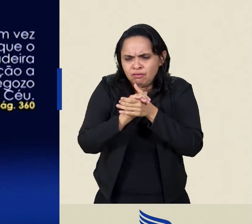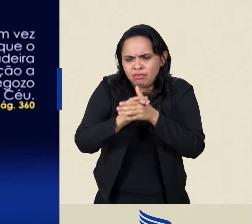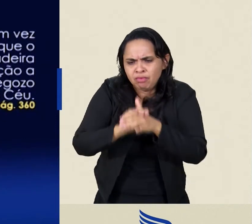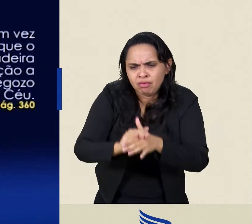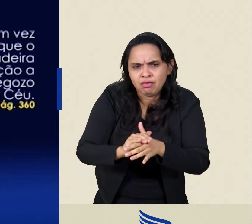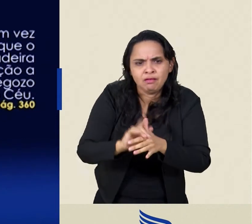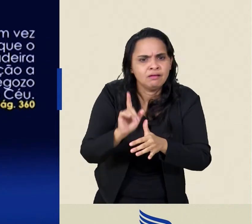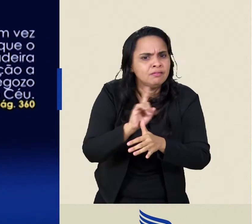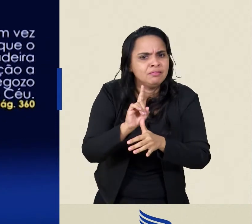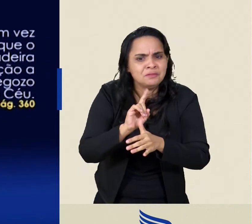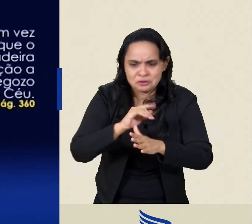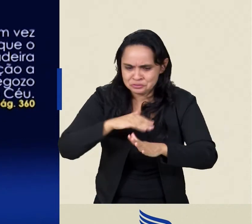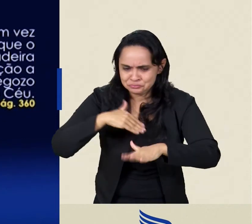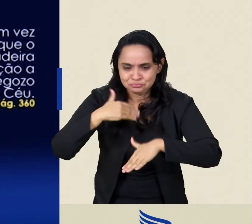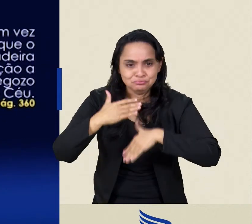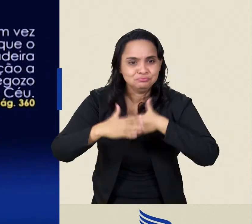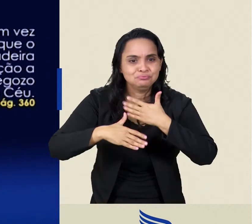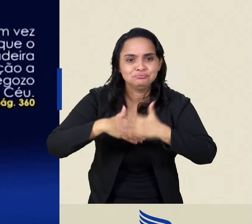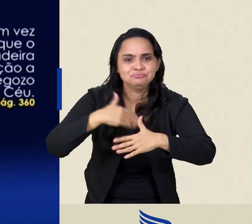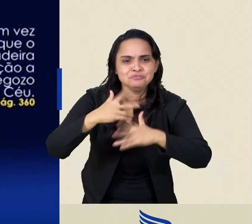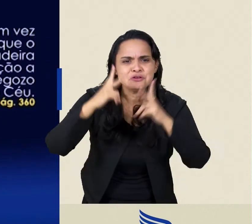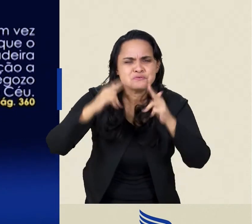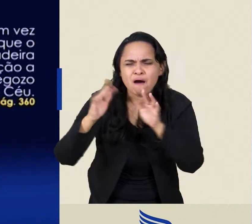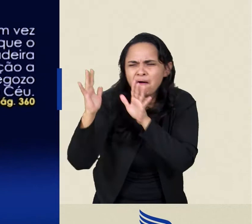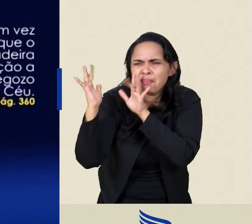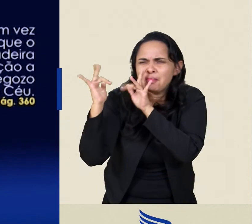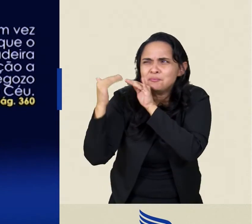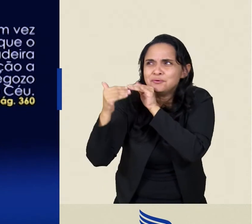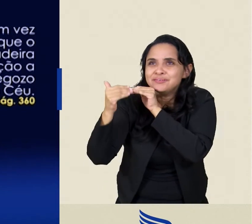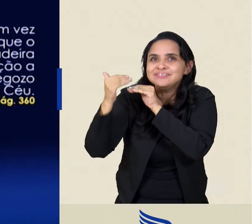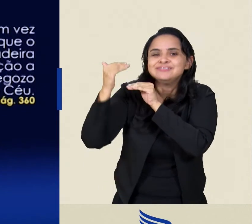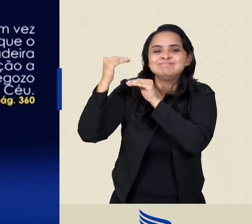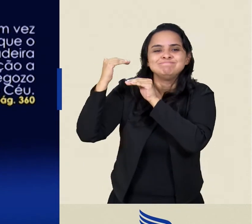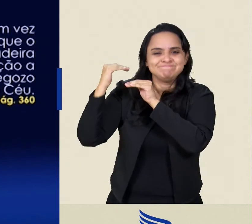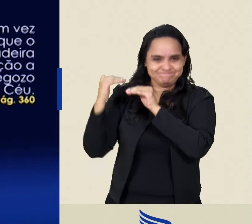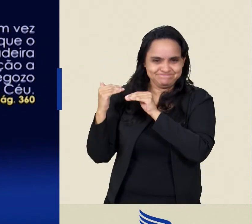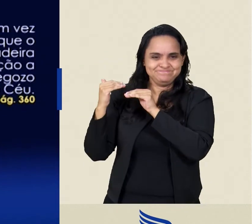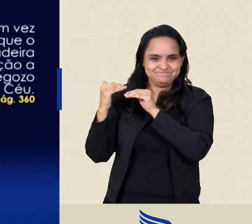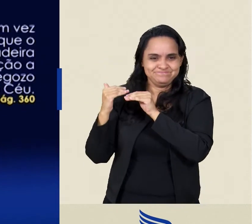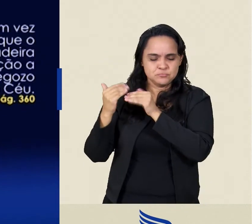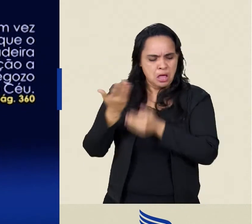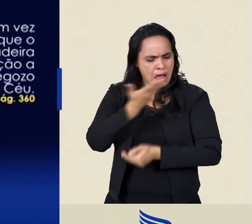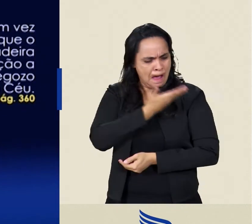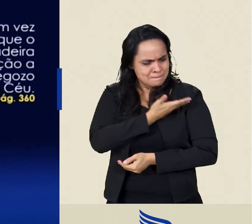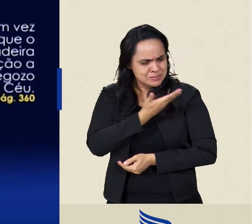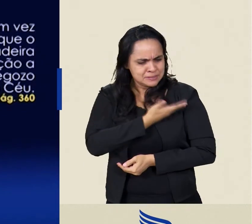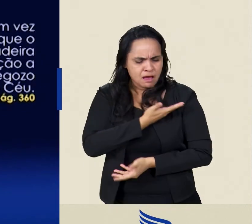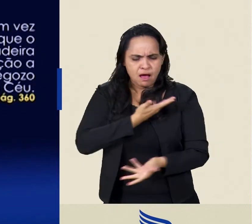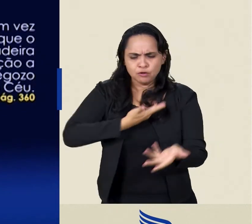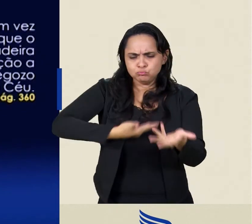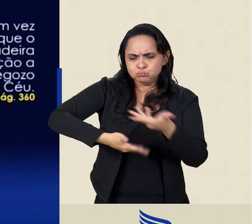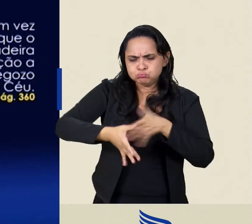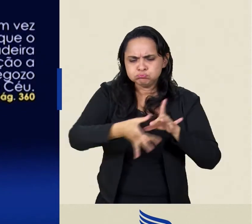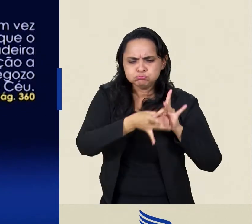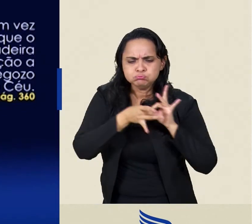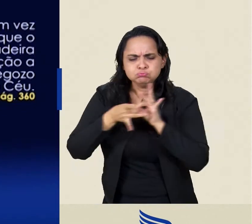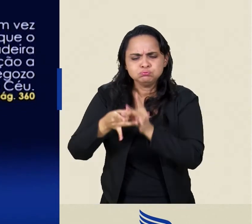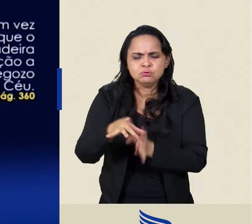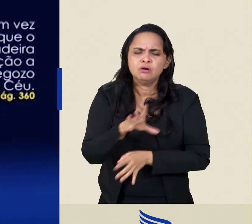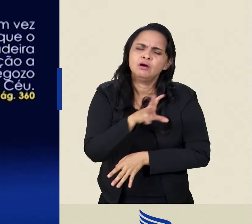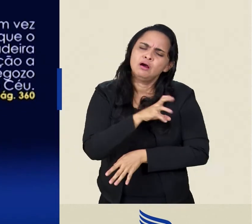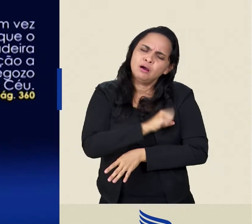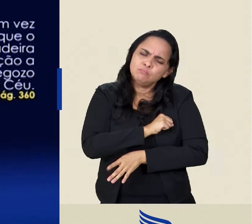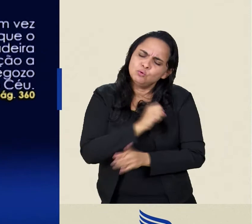amor, será como que o seu princípio. O calor da verdadeira amizade, o amor que liga